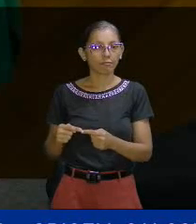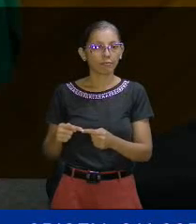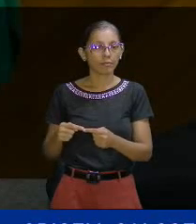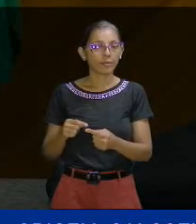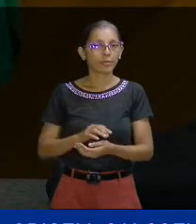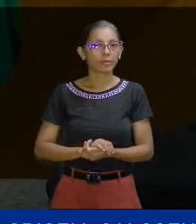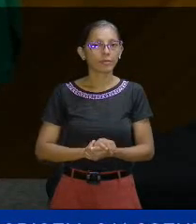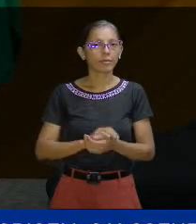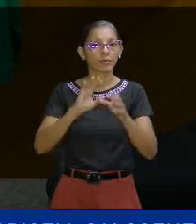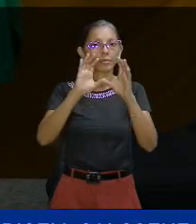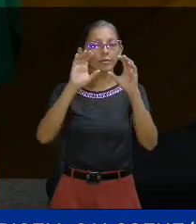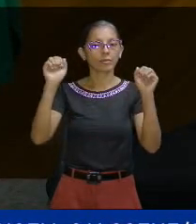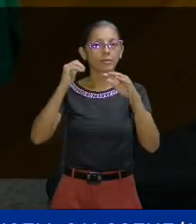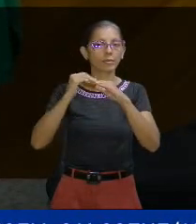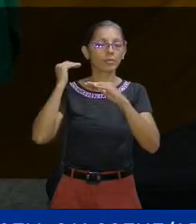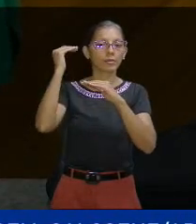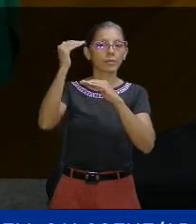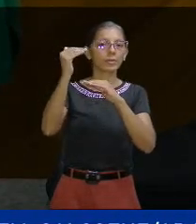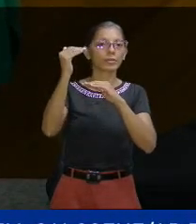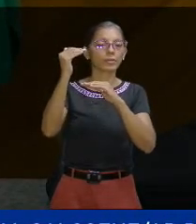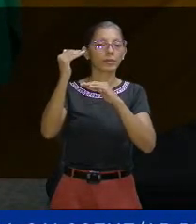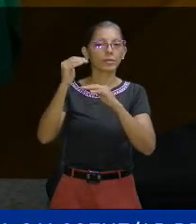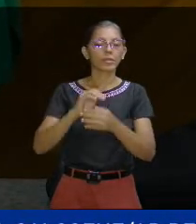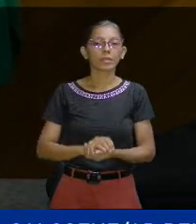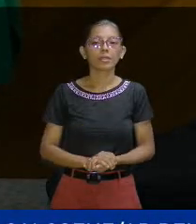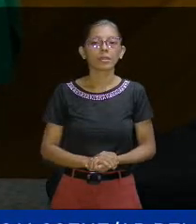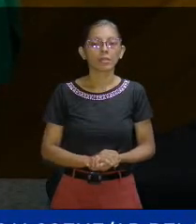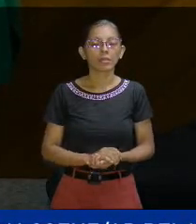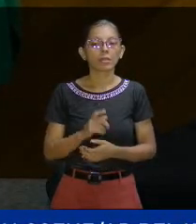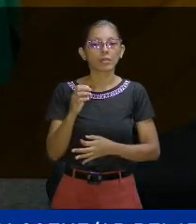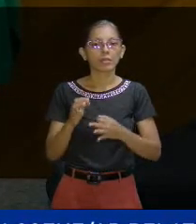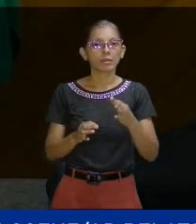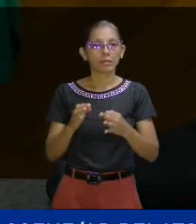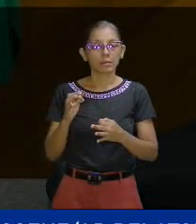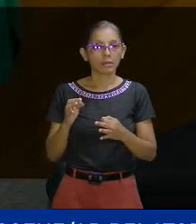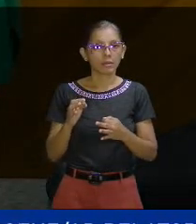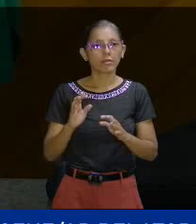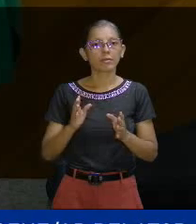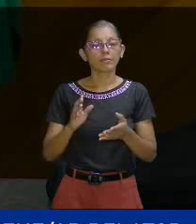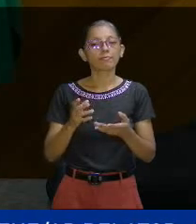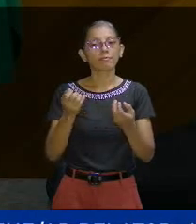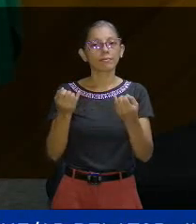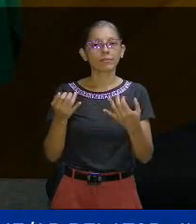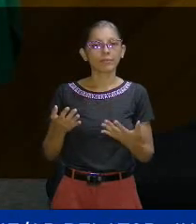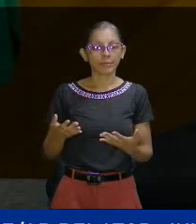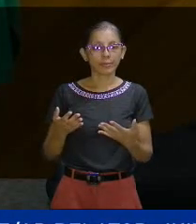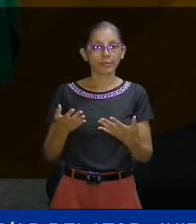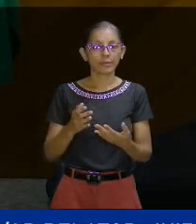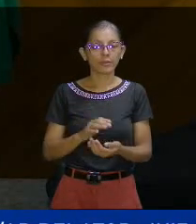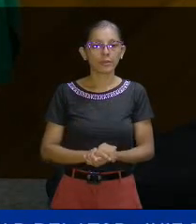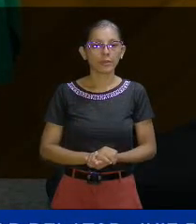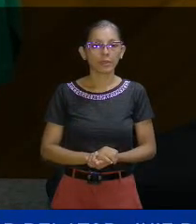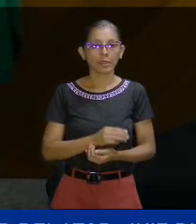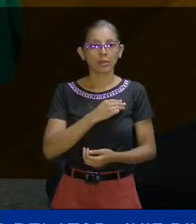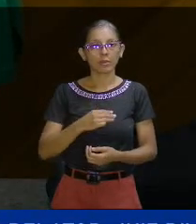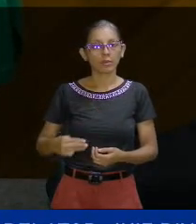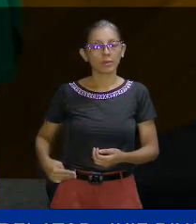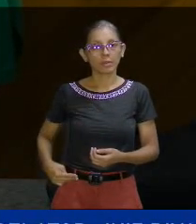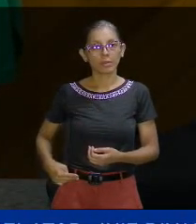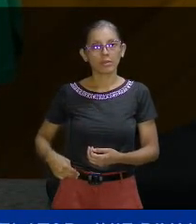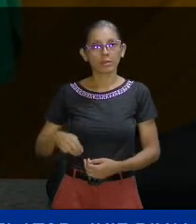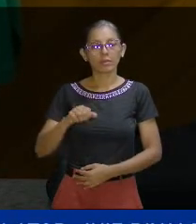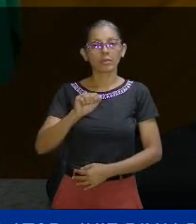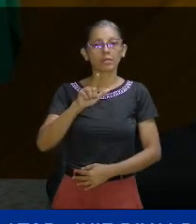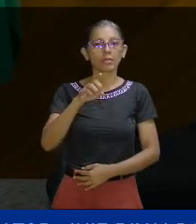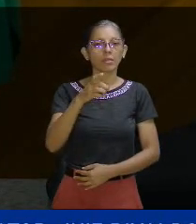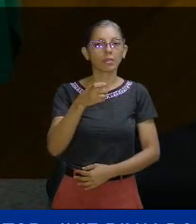Corte Superior Eleitoral, fixada em julgado já citado no parecer do ministro Alexandre de Moraes, em 28 de outubro